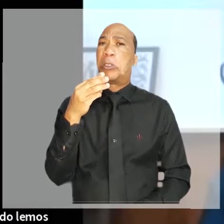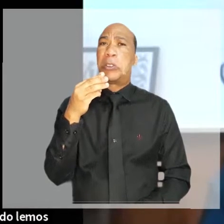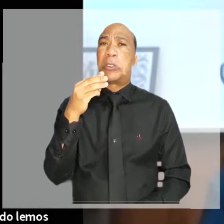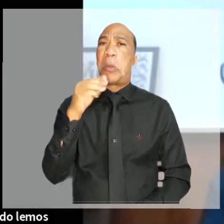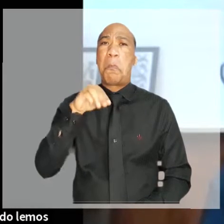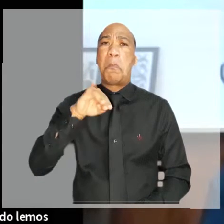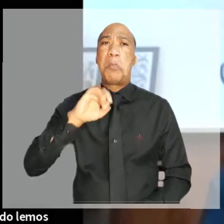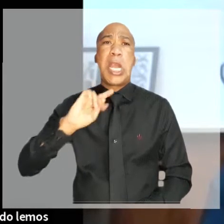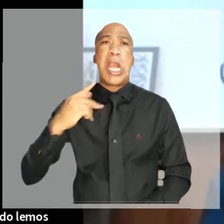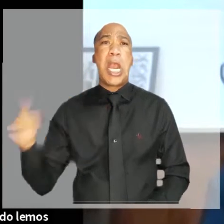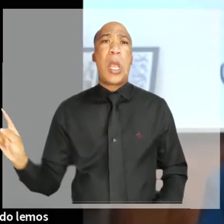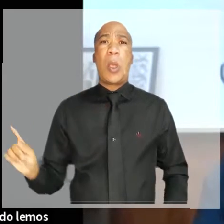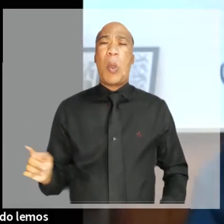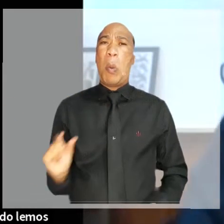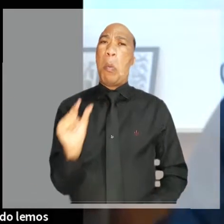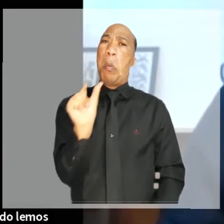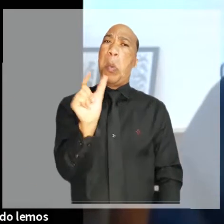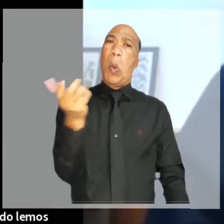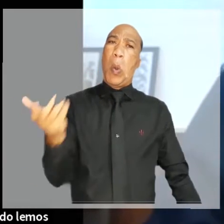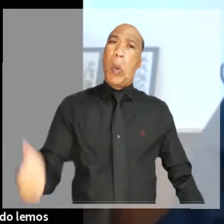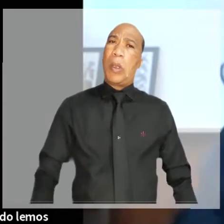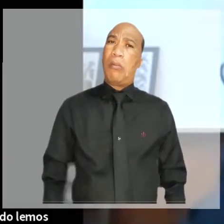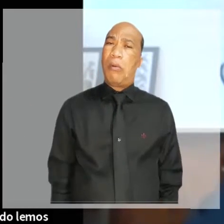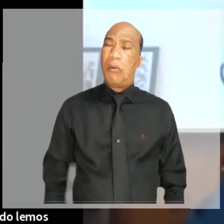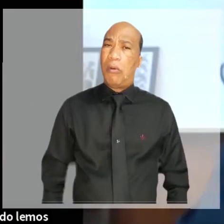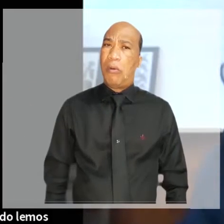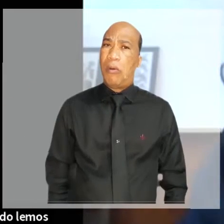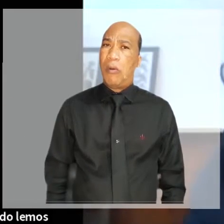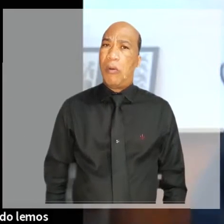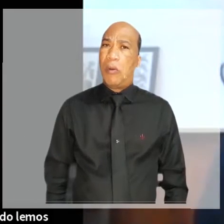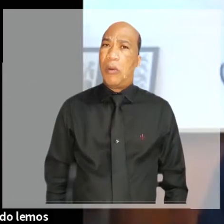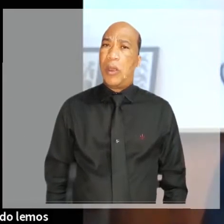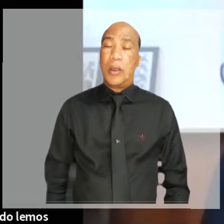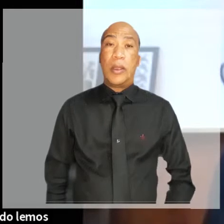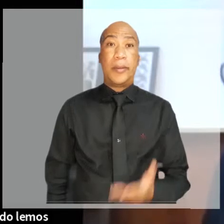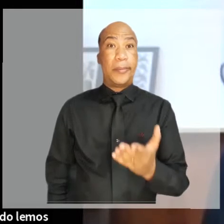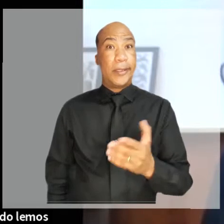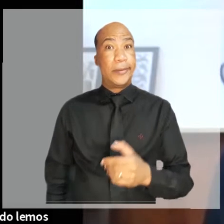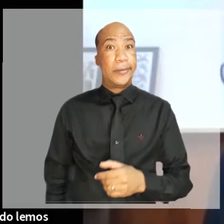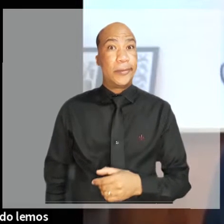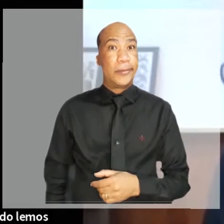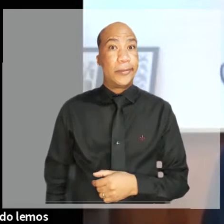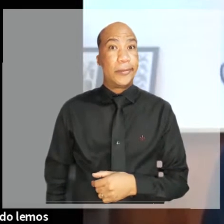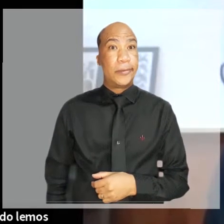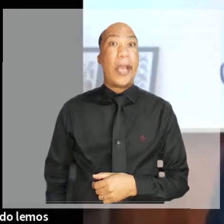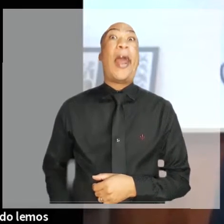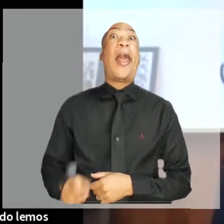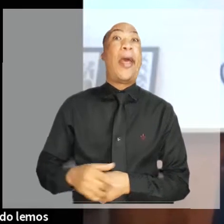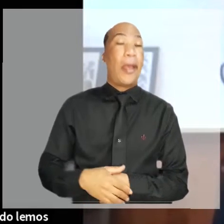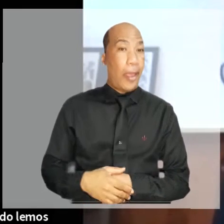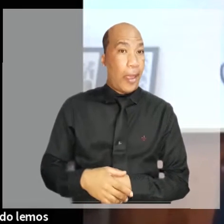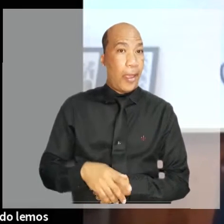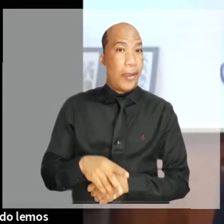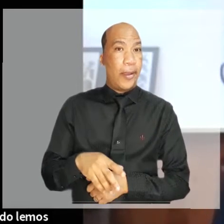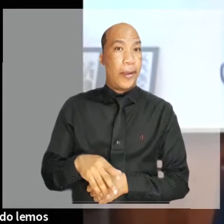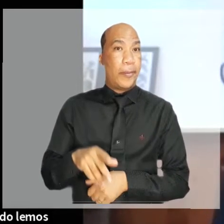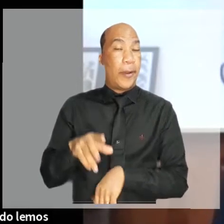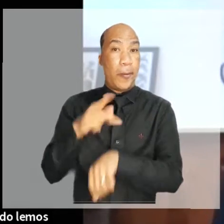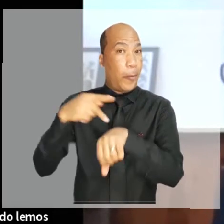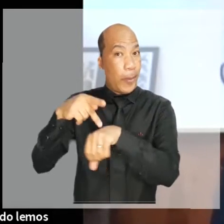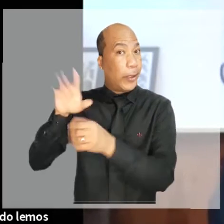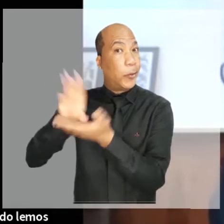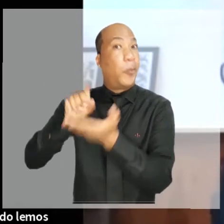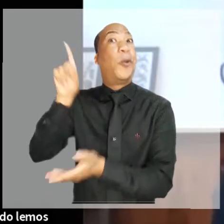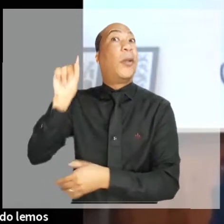seguinte, olha, o outro país que fez isso foi a Índia. E a Índia tem 1,2 bilhão de habitantes.